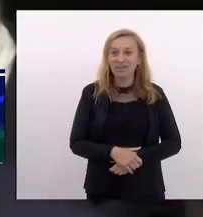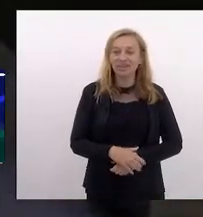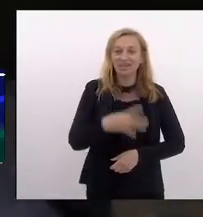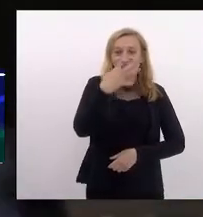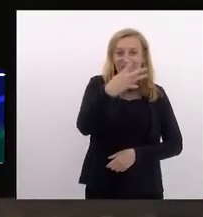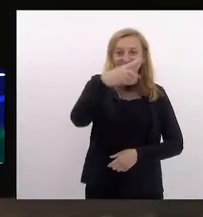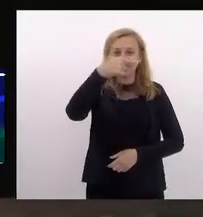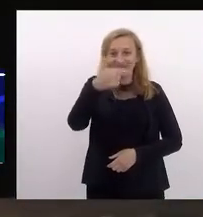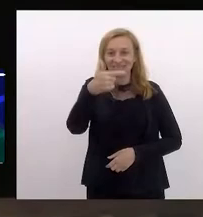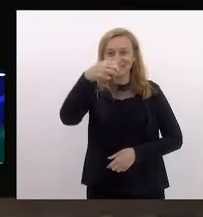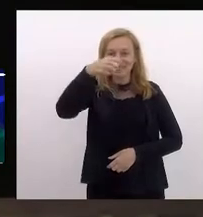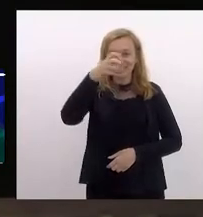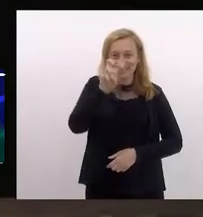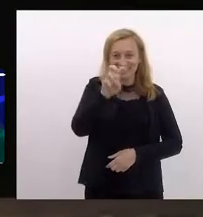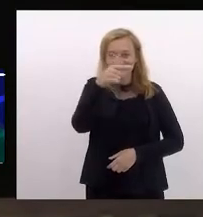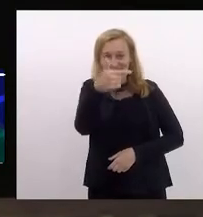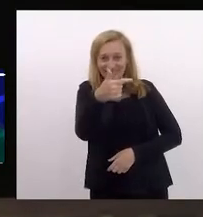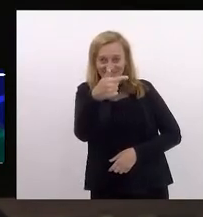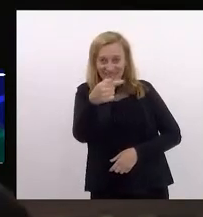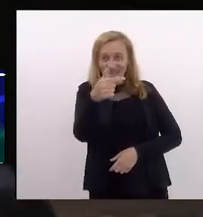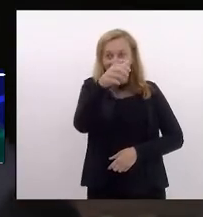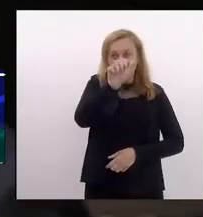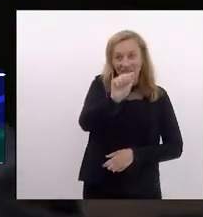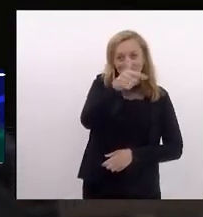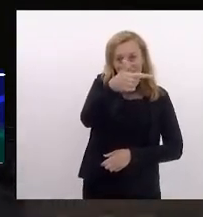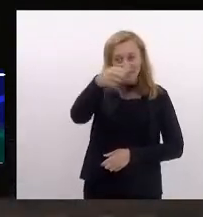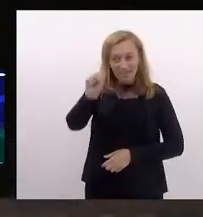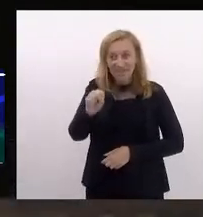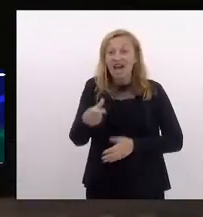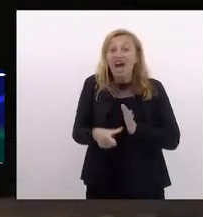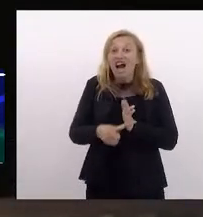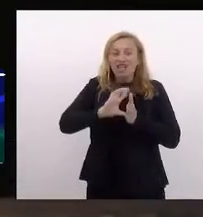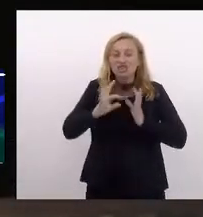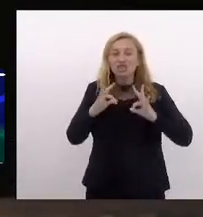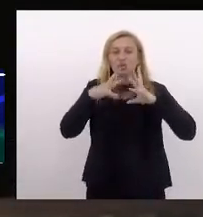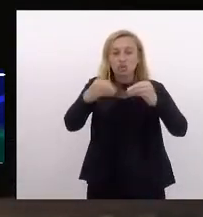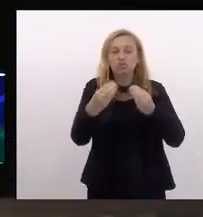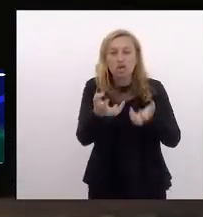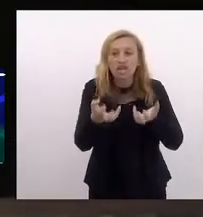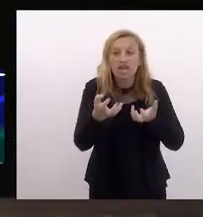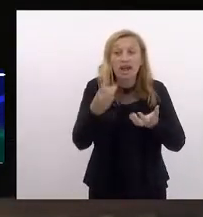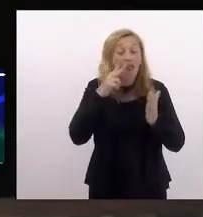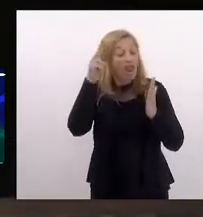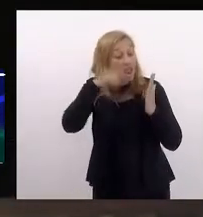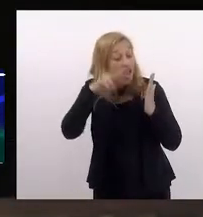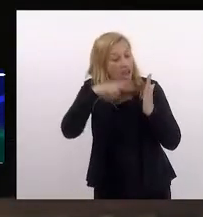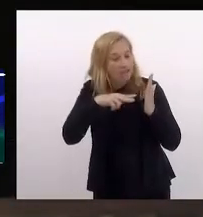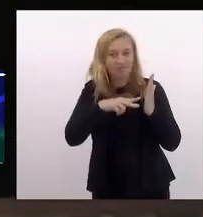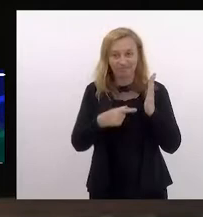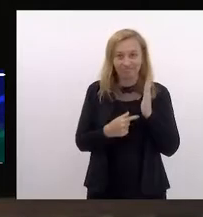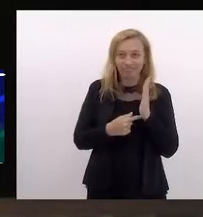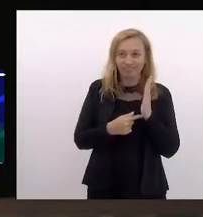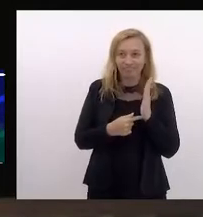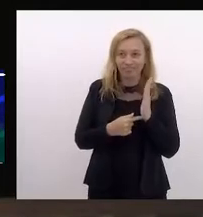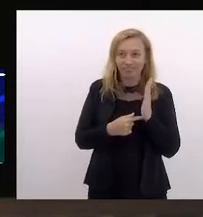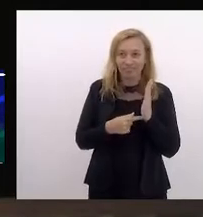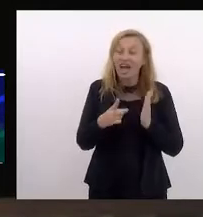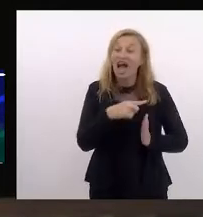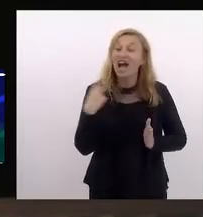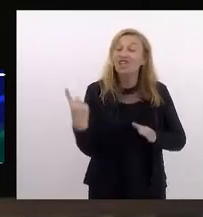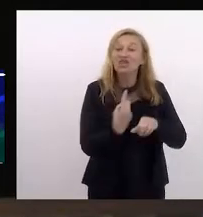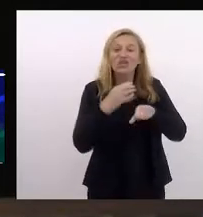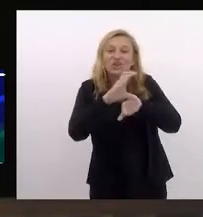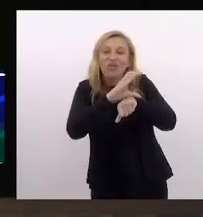4257 a de 2018 eu queria antes de tudo leia aqui o que diz a